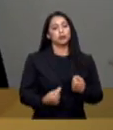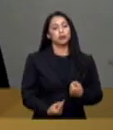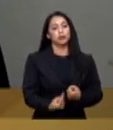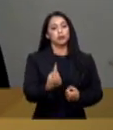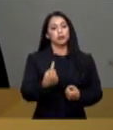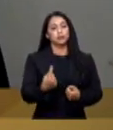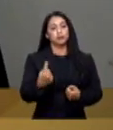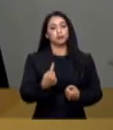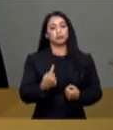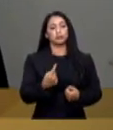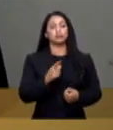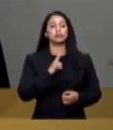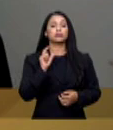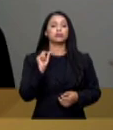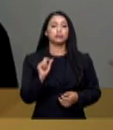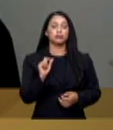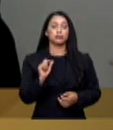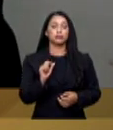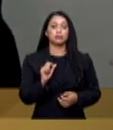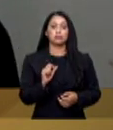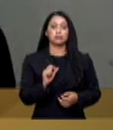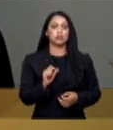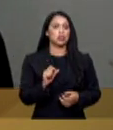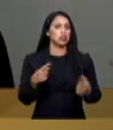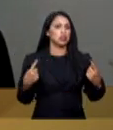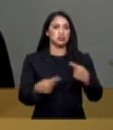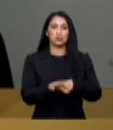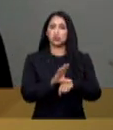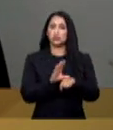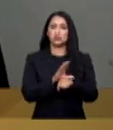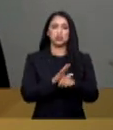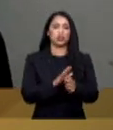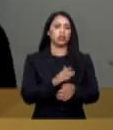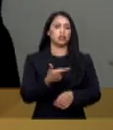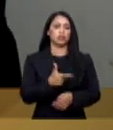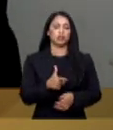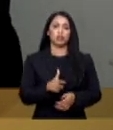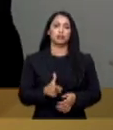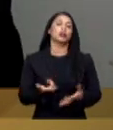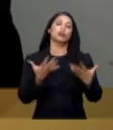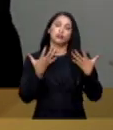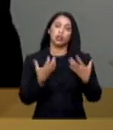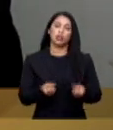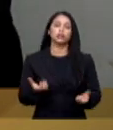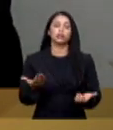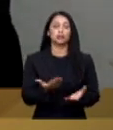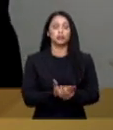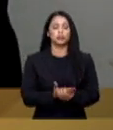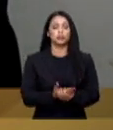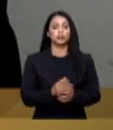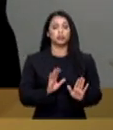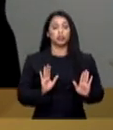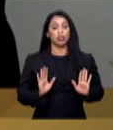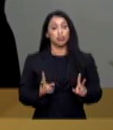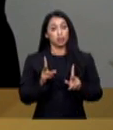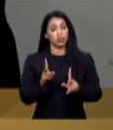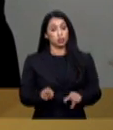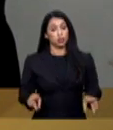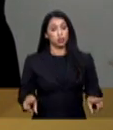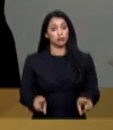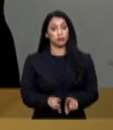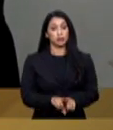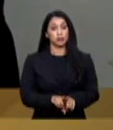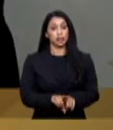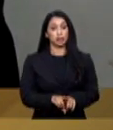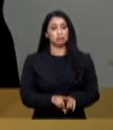gestão comercial, especificamente, não vislumbre qualquer inconstitucionalidade no ponto julgo improcedente a ação. Da mesma forma,